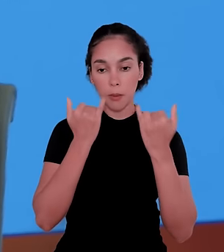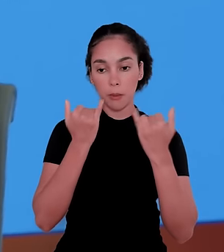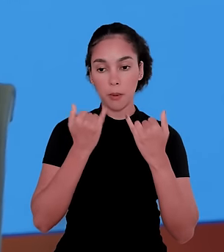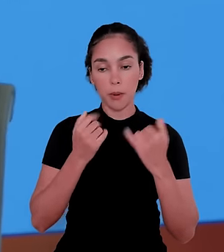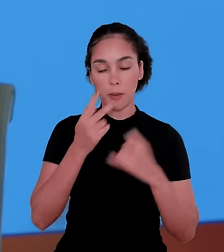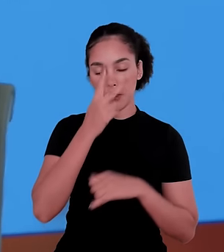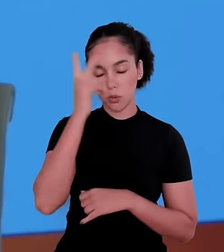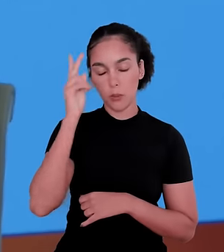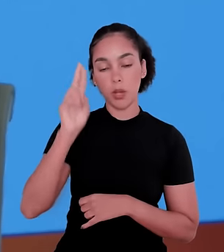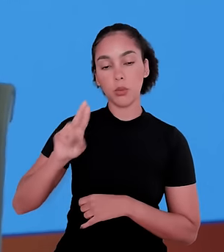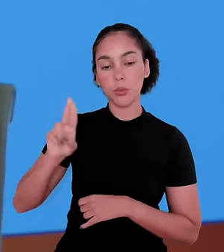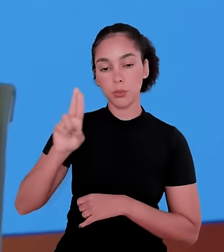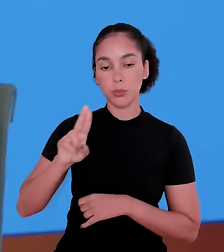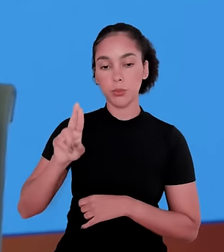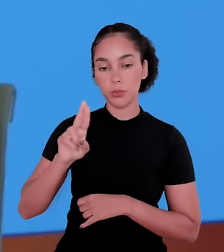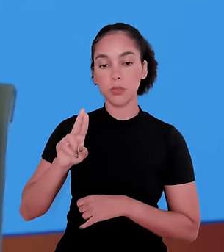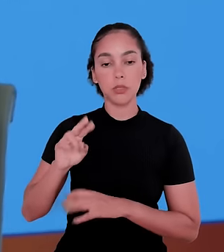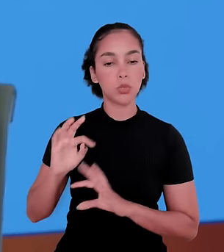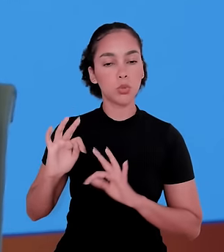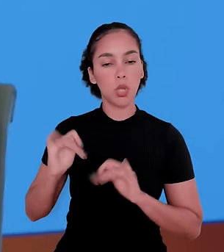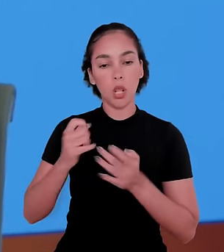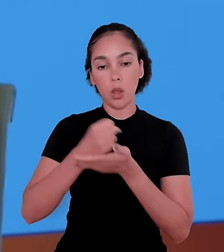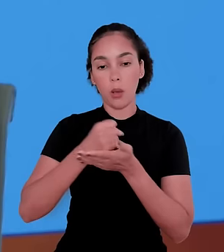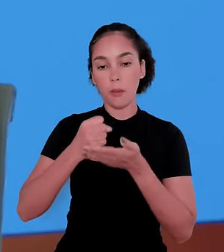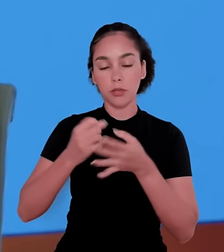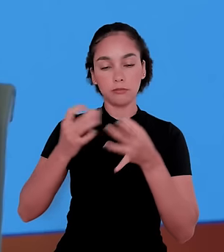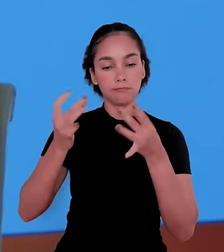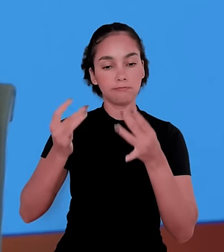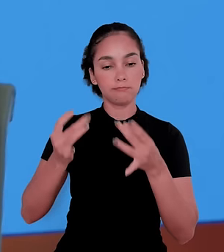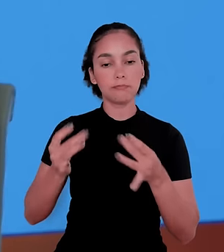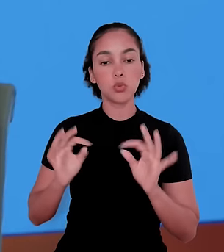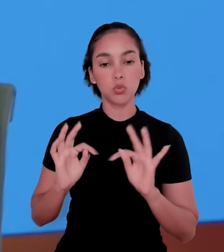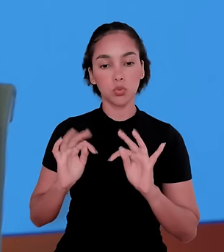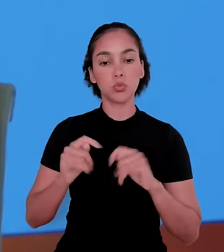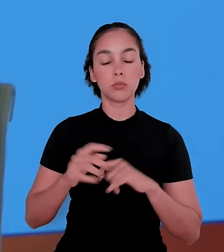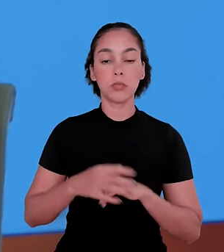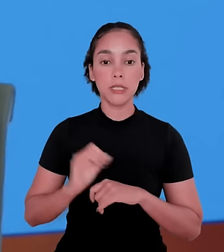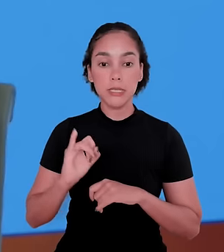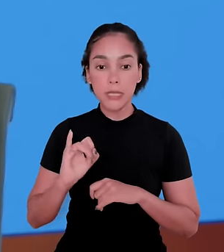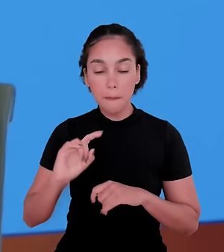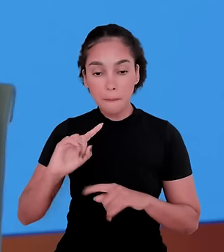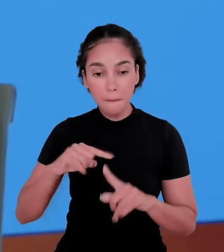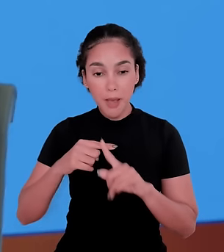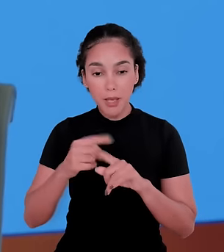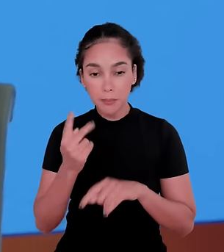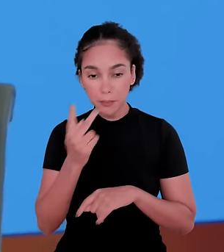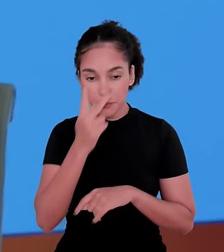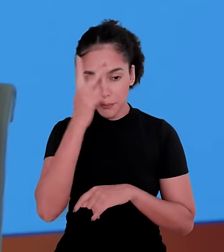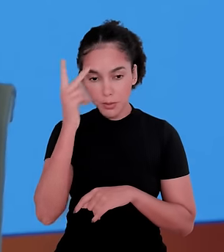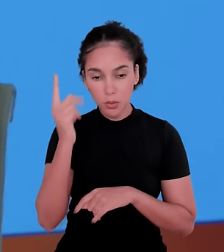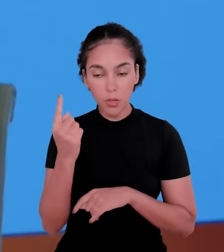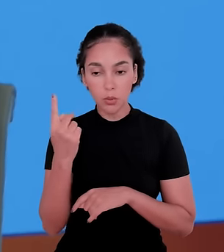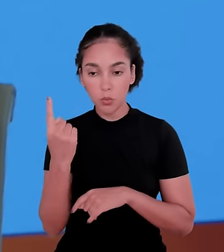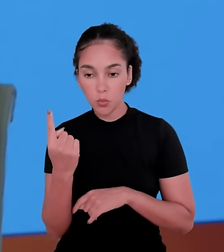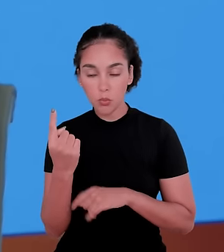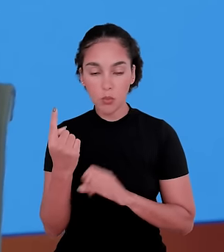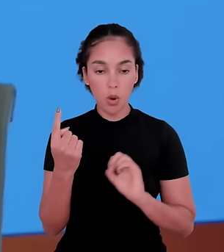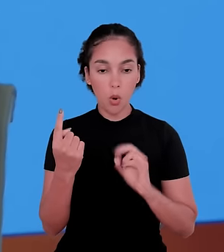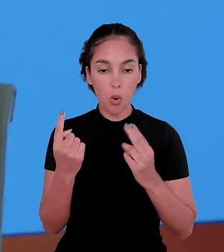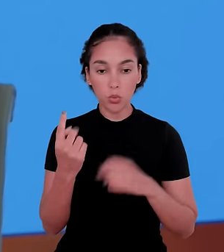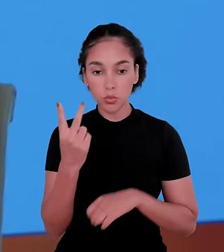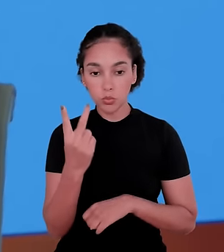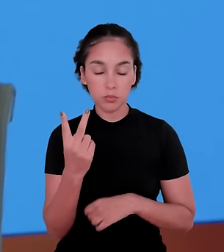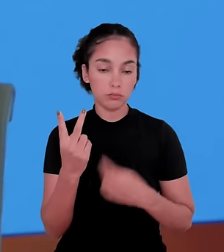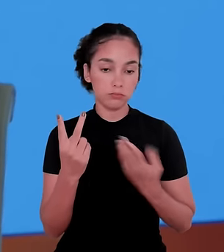dado do usuário que tá depositando toda a sua documentação E se for mais de um depositante você pode ser uma pessoa ou uma só